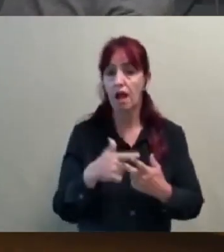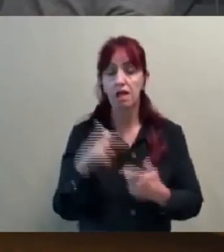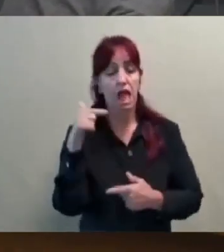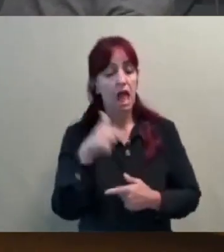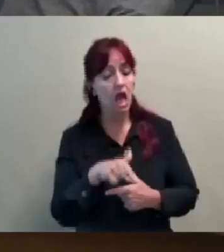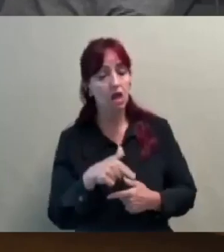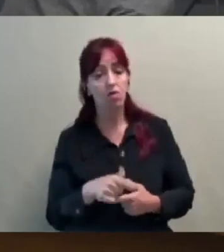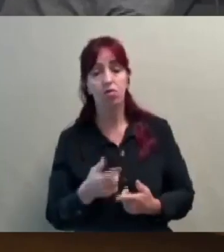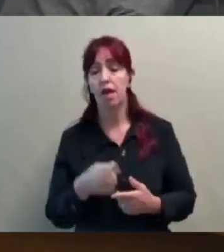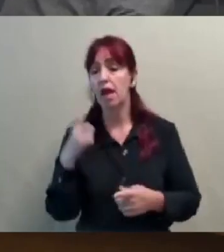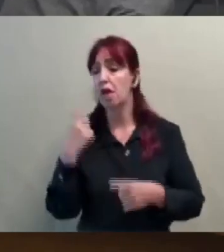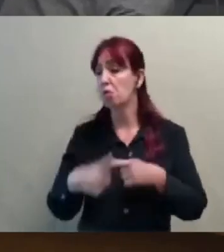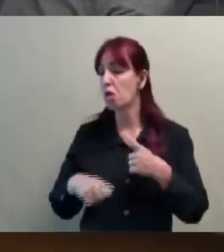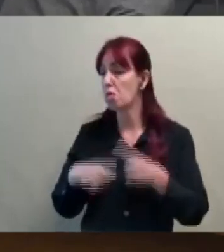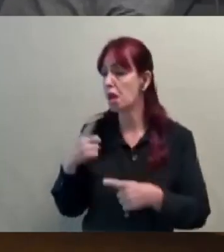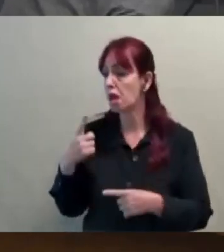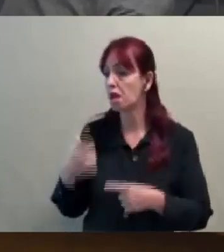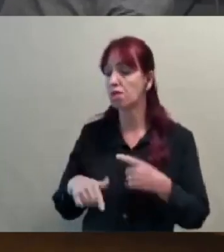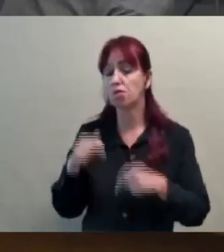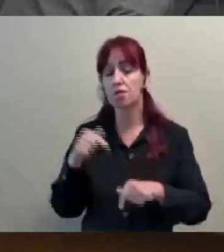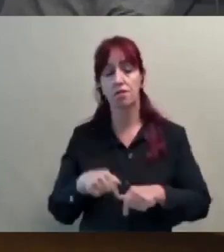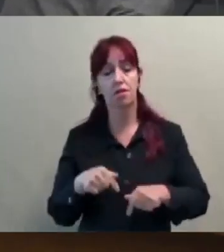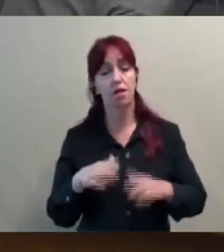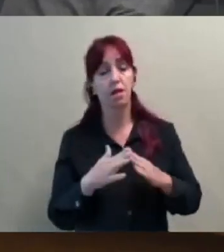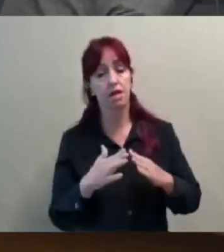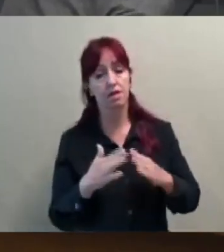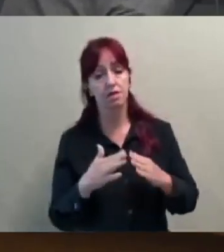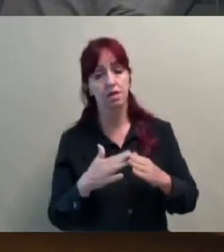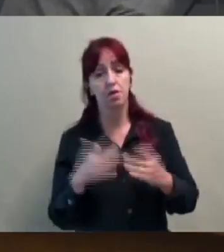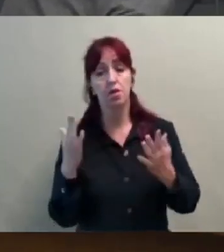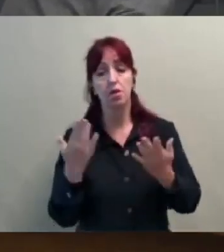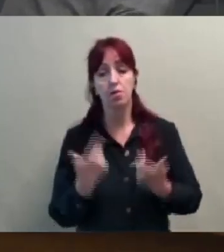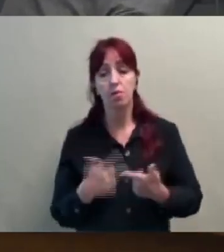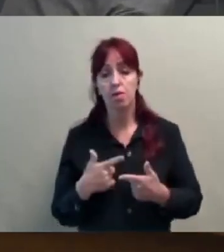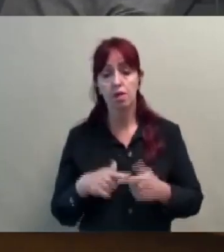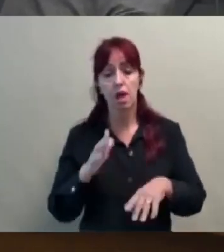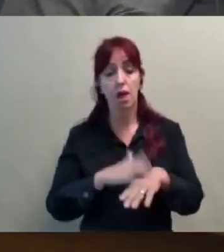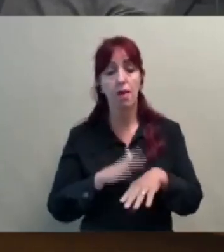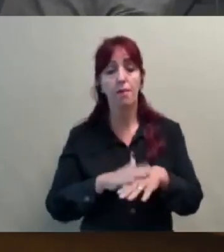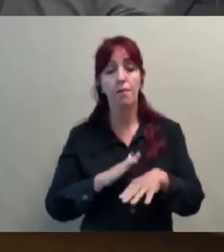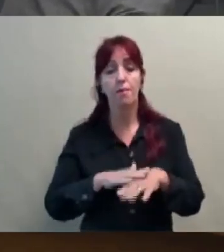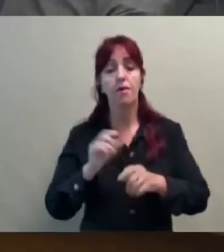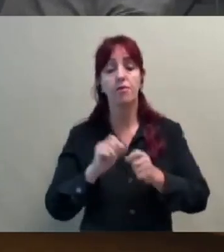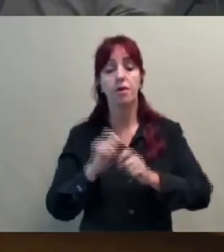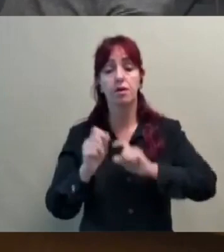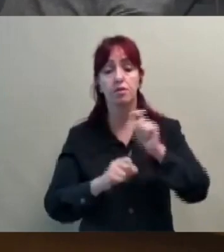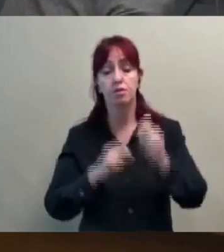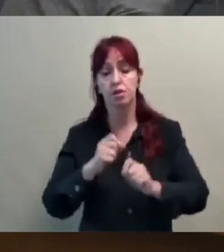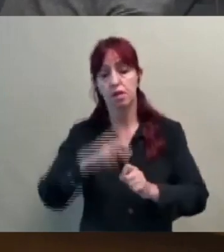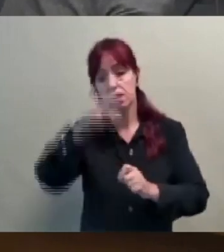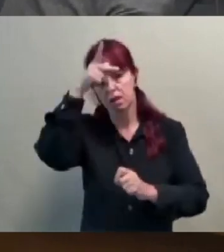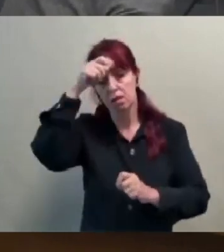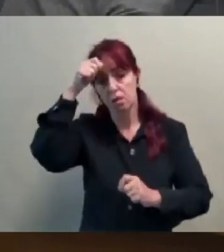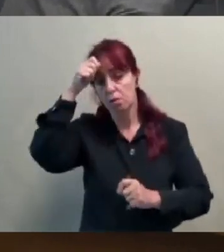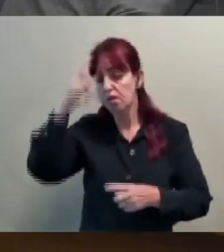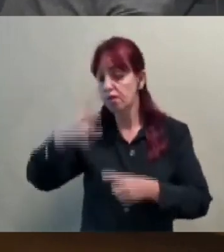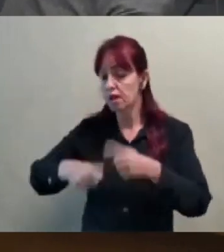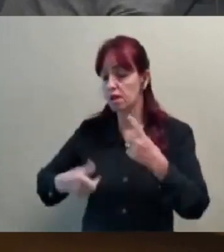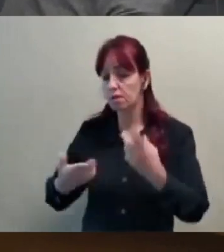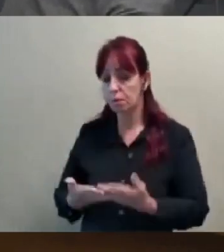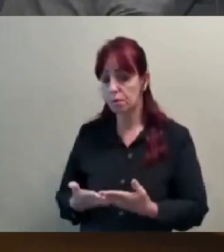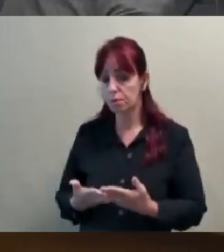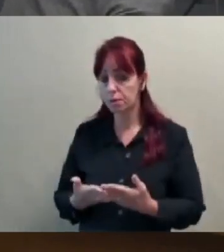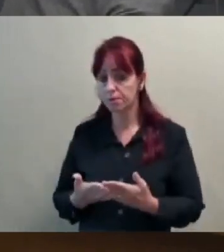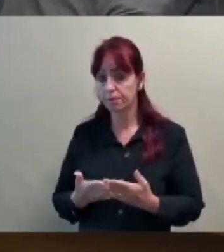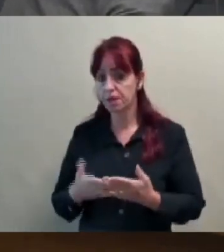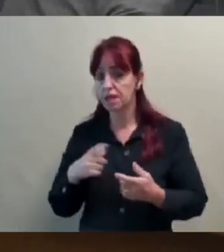intrometendo nas questões desta casa, que é o que ele mais faz, é intrometer nas questões desta casa. Se o senhor não está